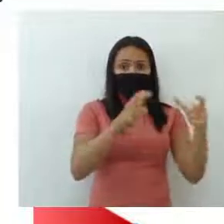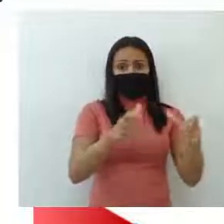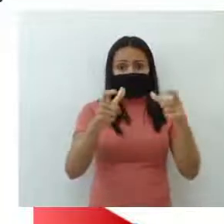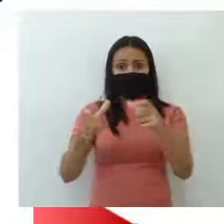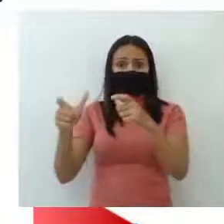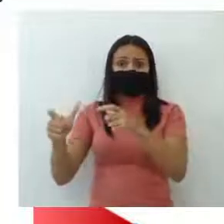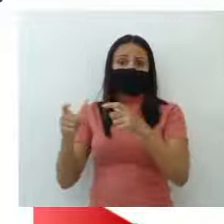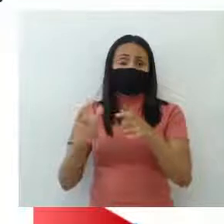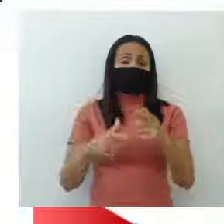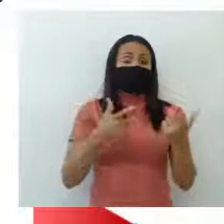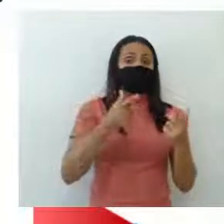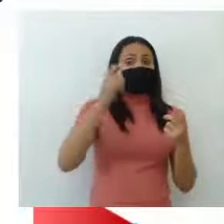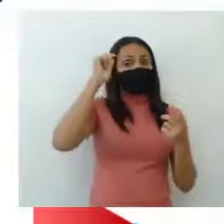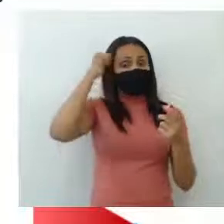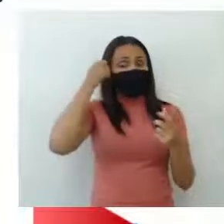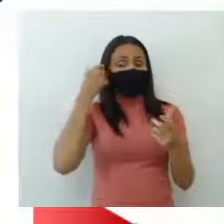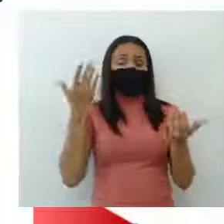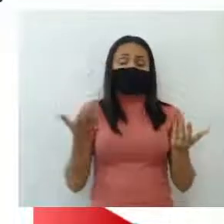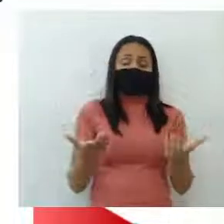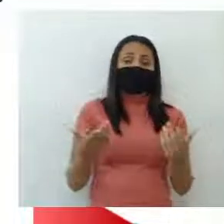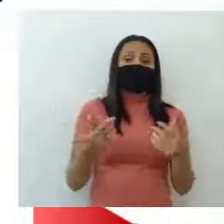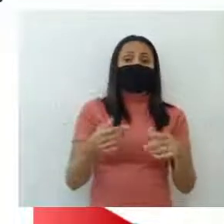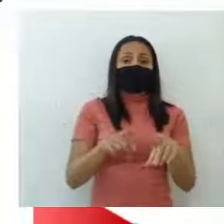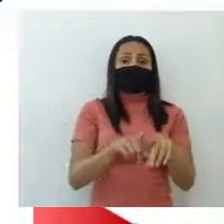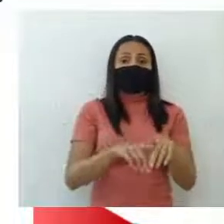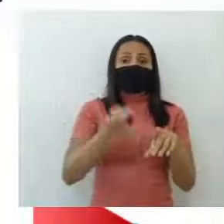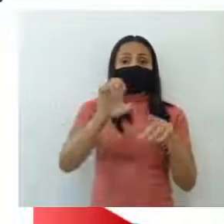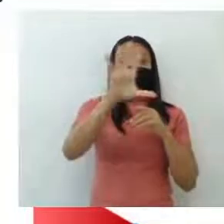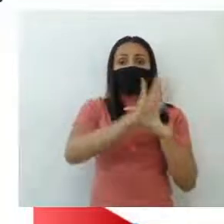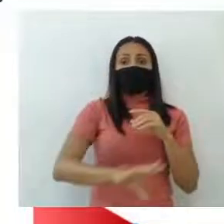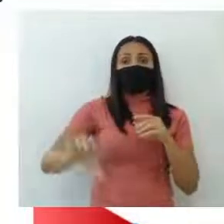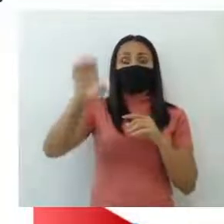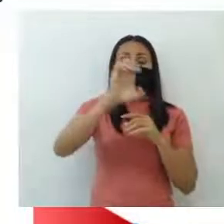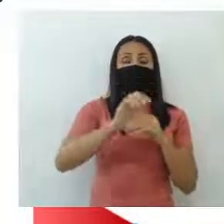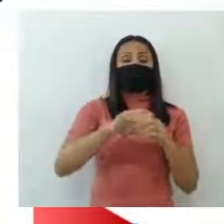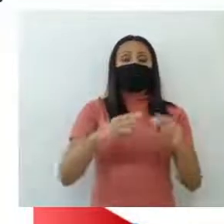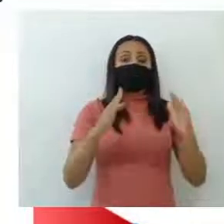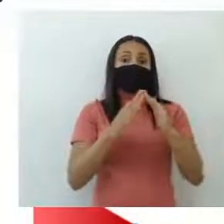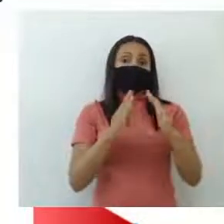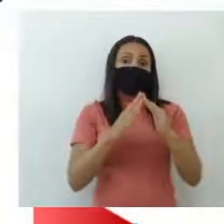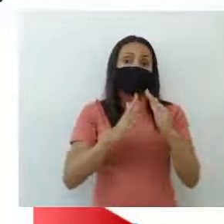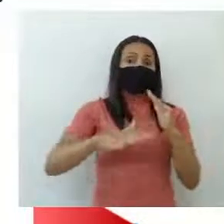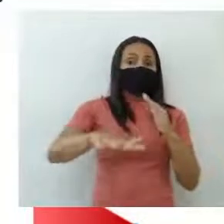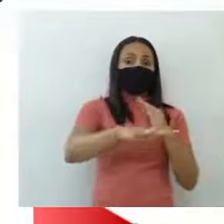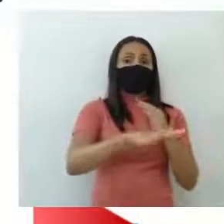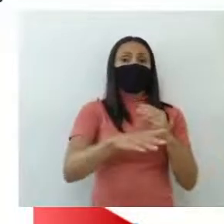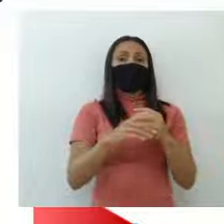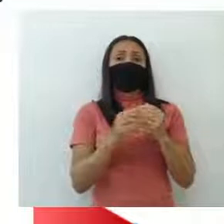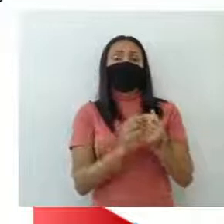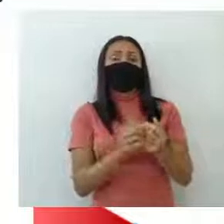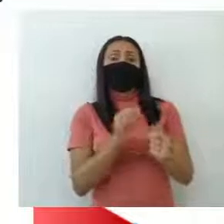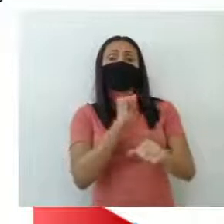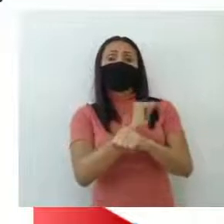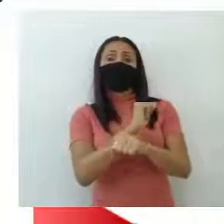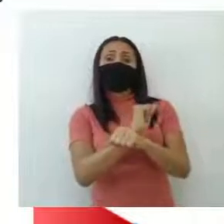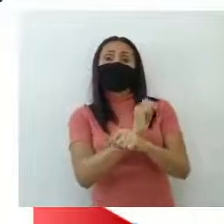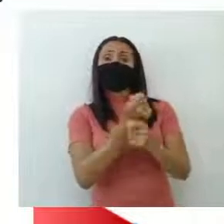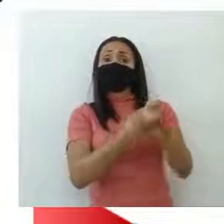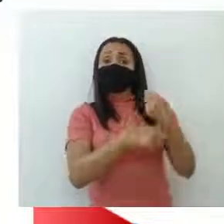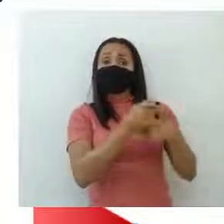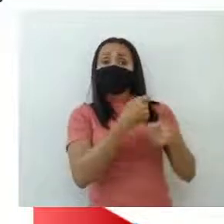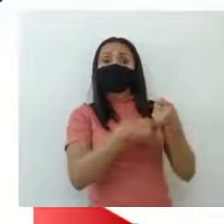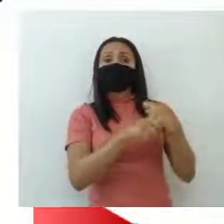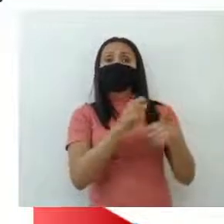africanos quanto os europeus que moravam na região. E ali o que? Esperavam pela negociação. Então,